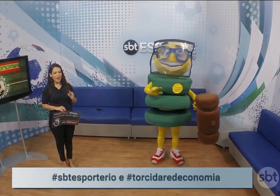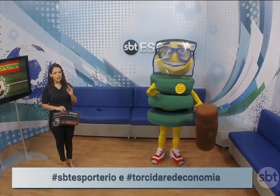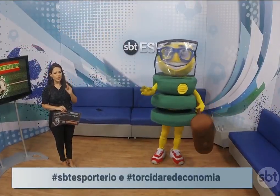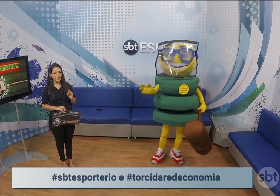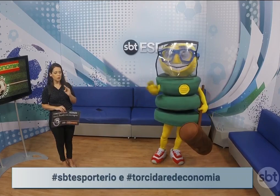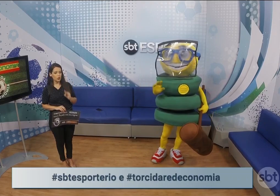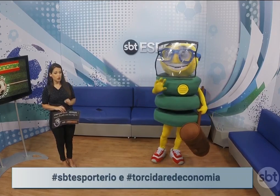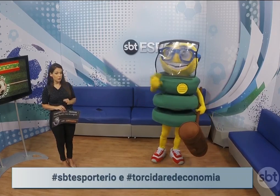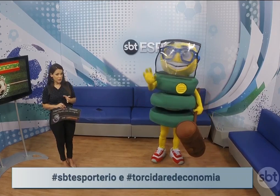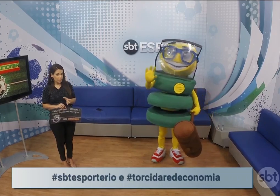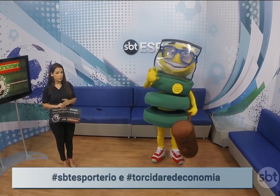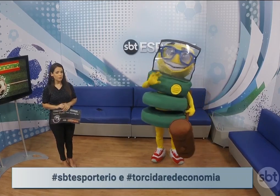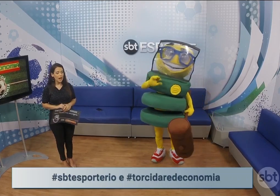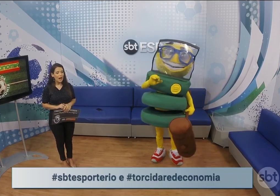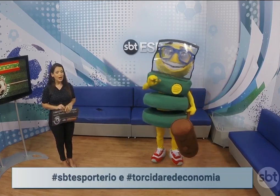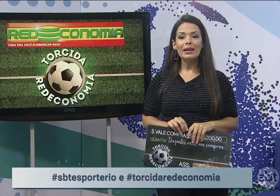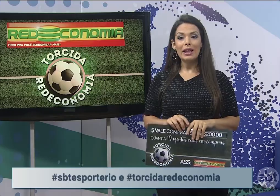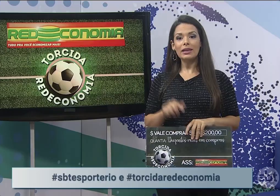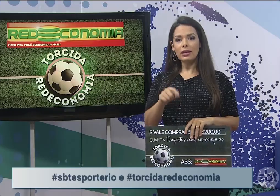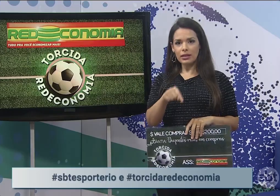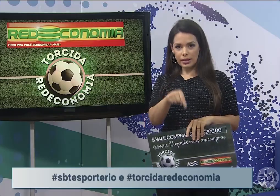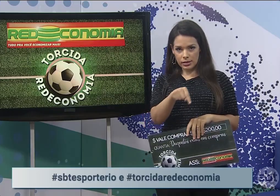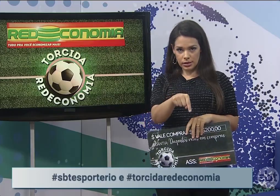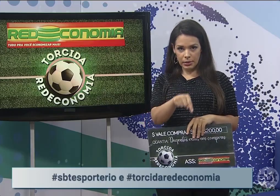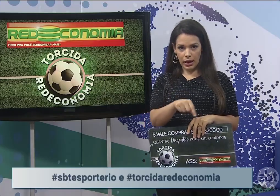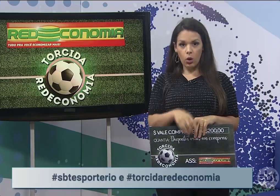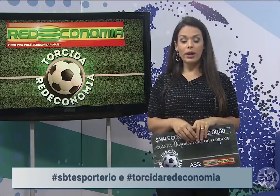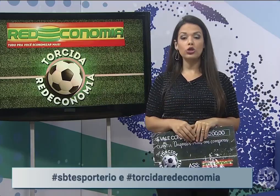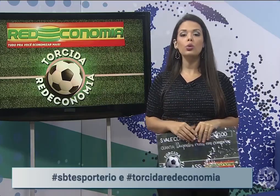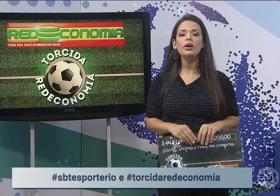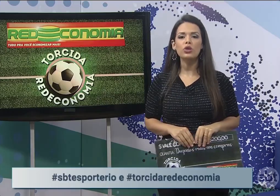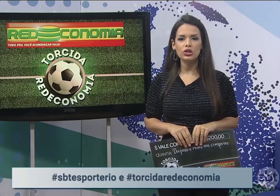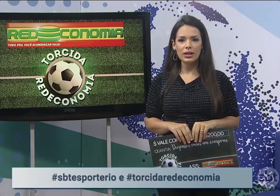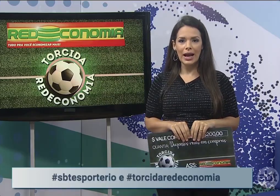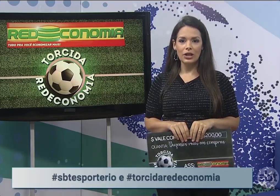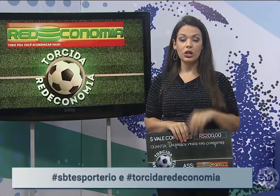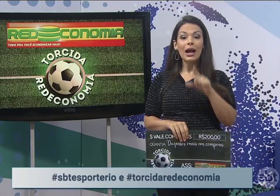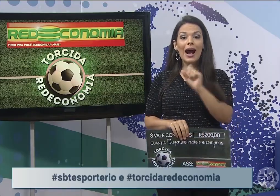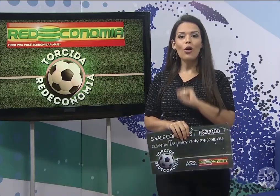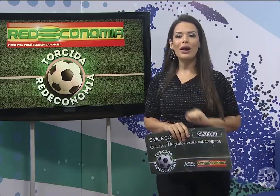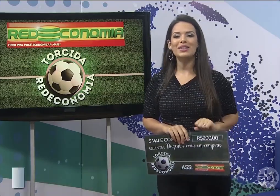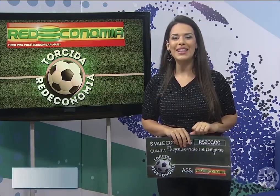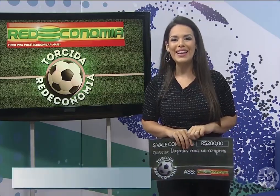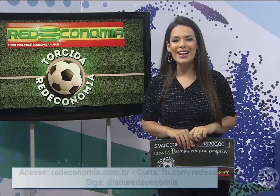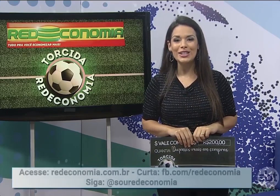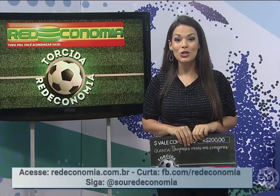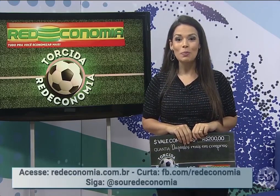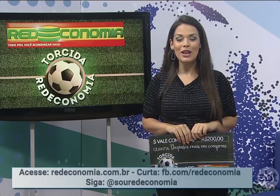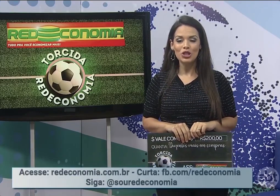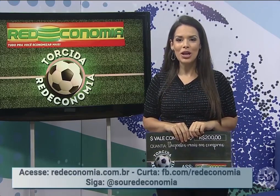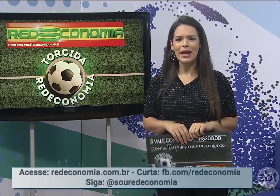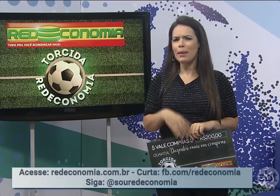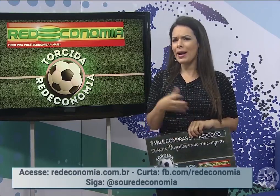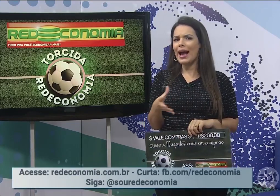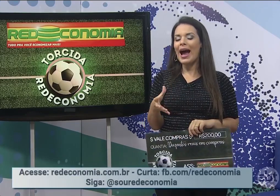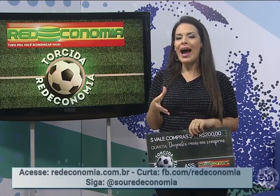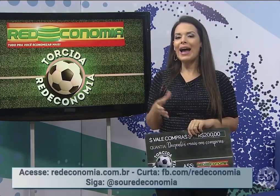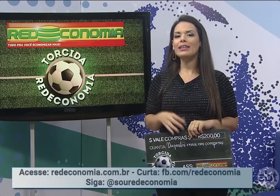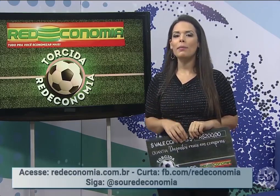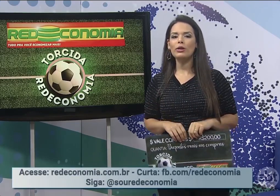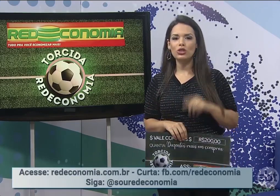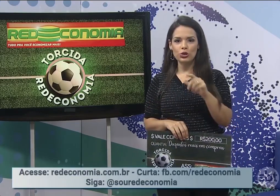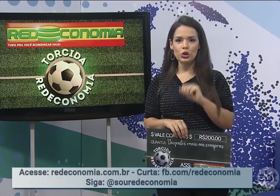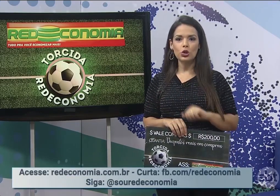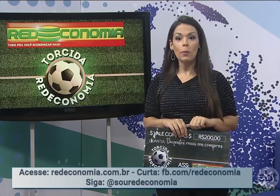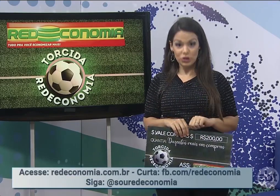hashtag SBT Esporte. Você pode mandar até quinta dessa semana agora, às 14h. Agora, se liga nessa super dica. Quer pagar